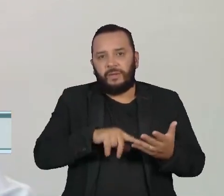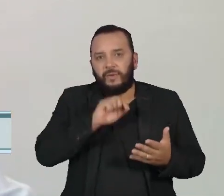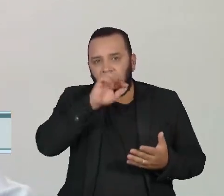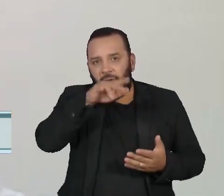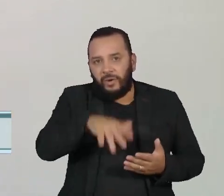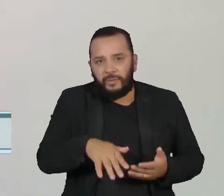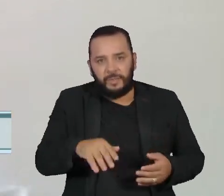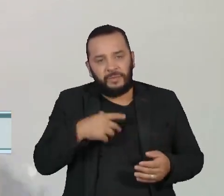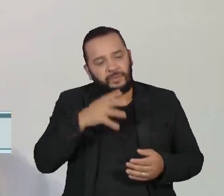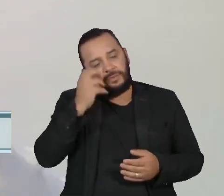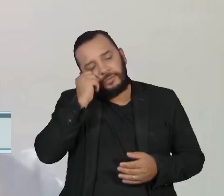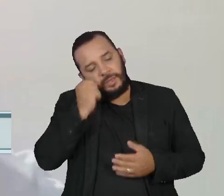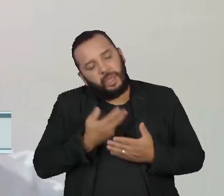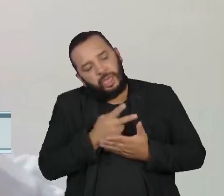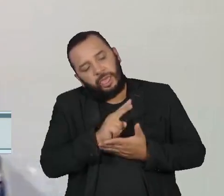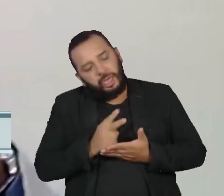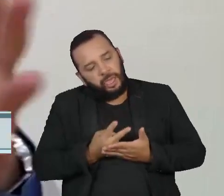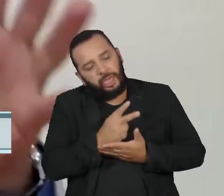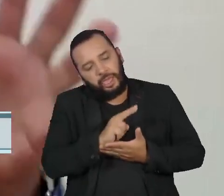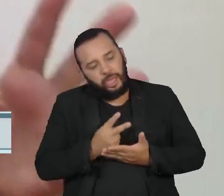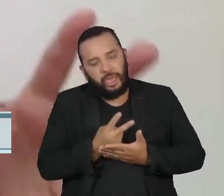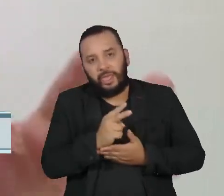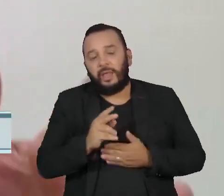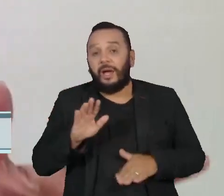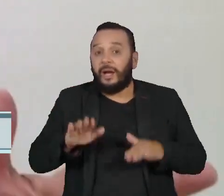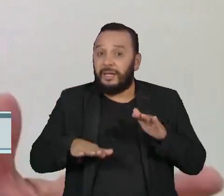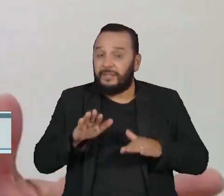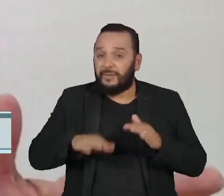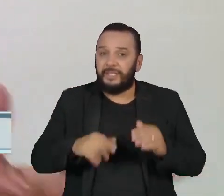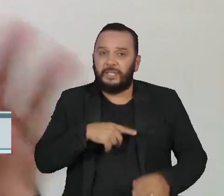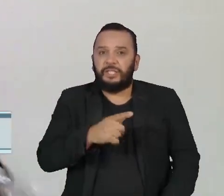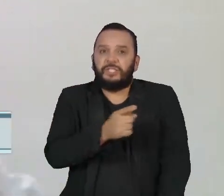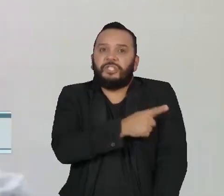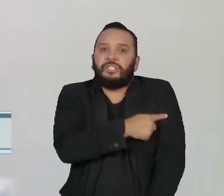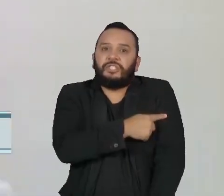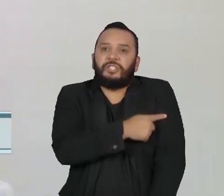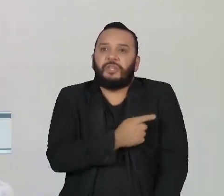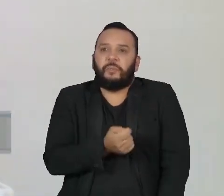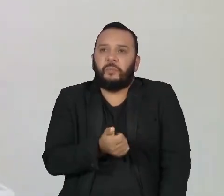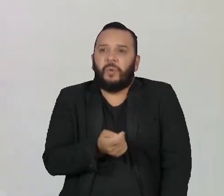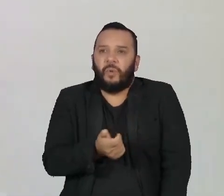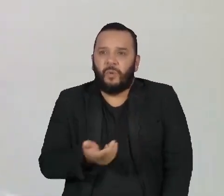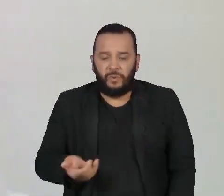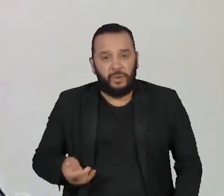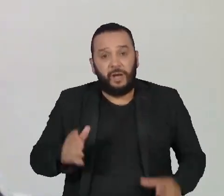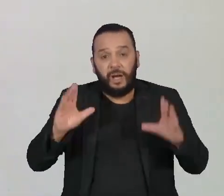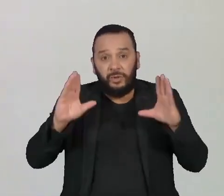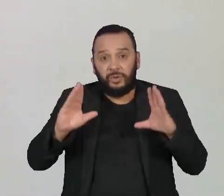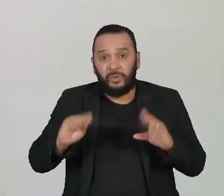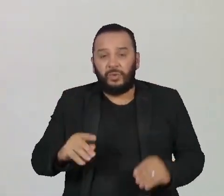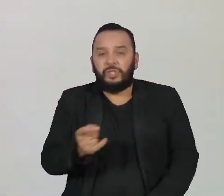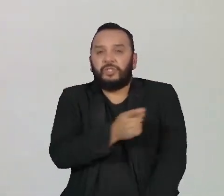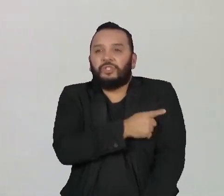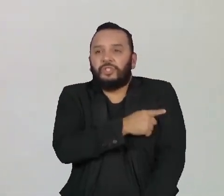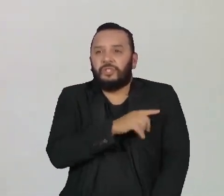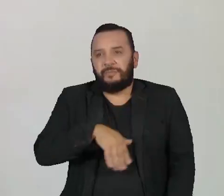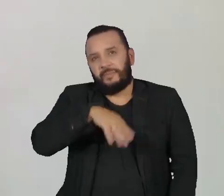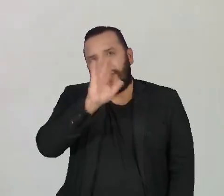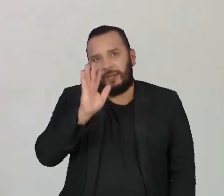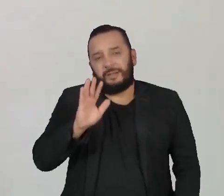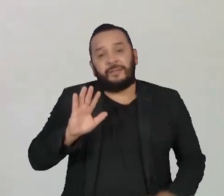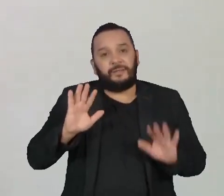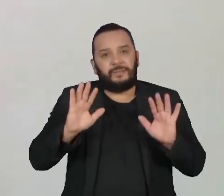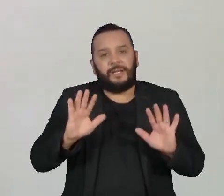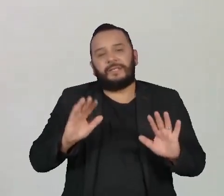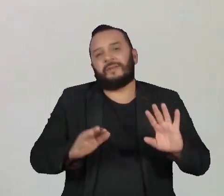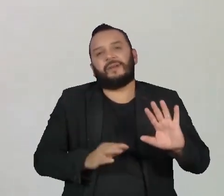para dormir. Às vezes inverte, o volume de urina passa a ser menor durante o dia e maior durante a noite. Mas isso vai acontecer sempre